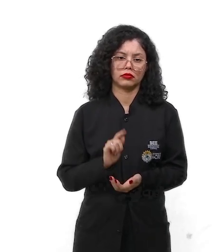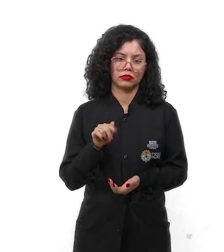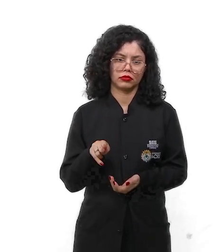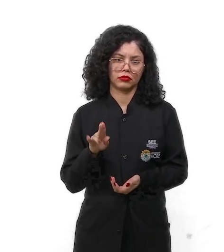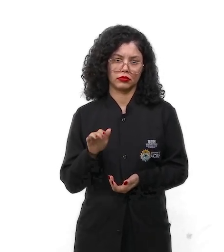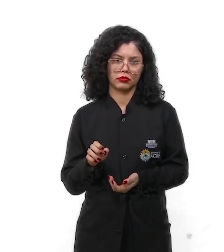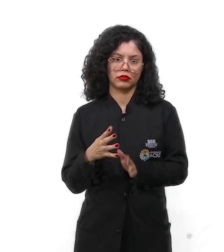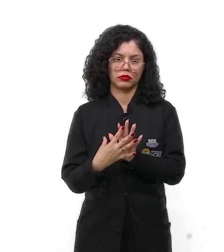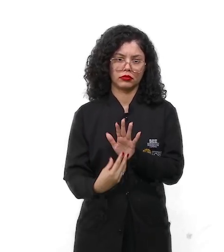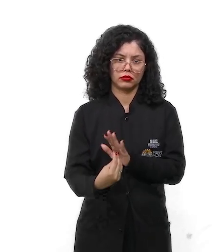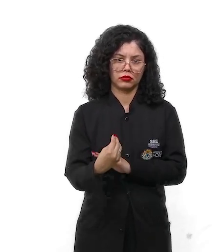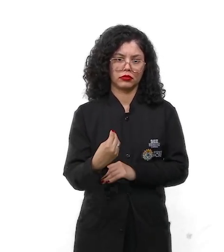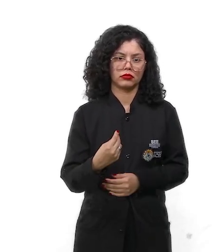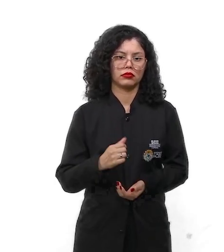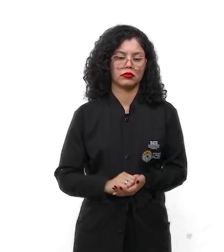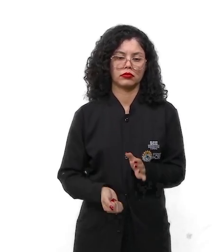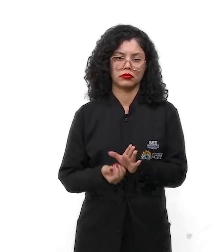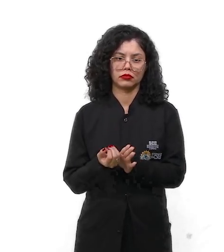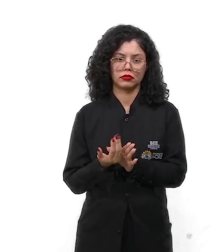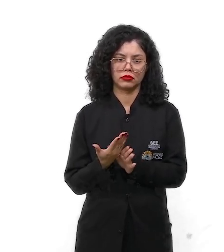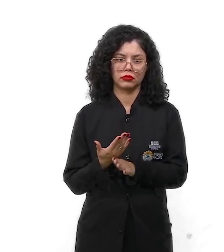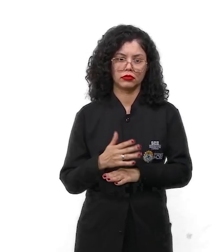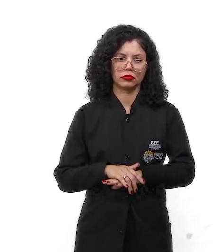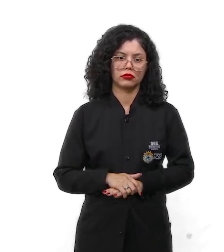aí não